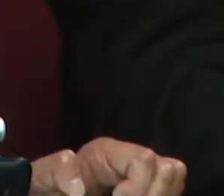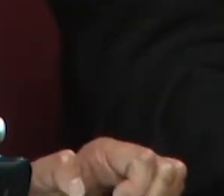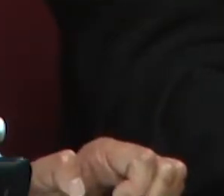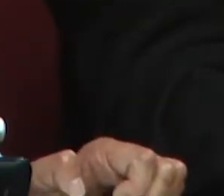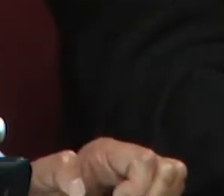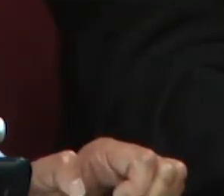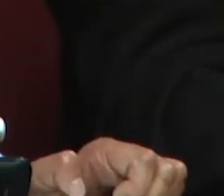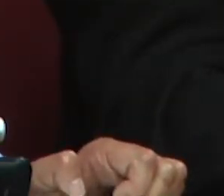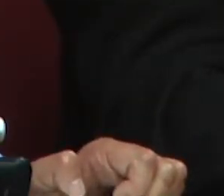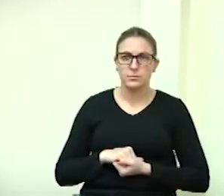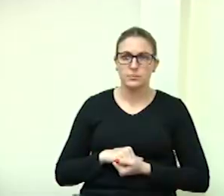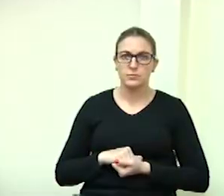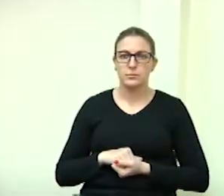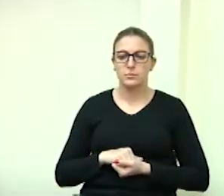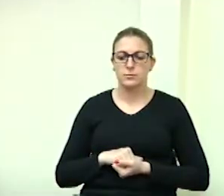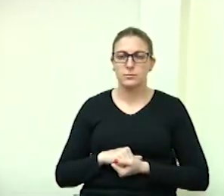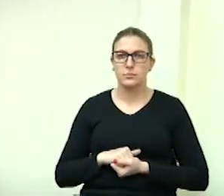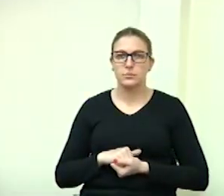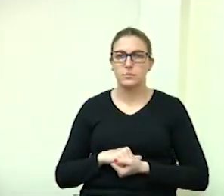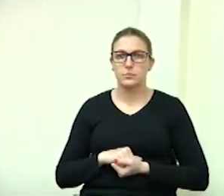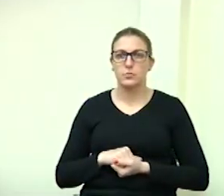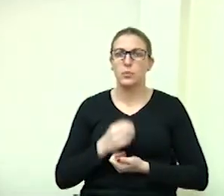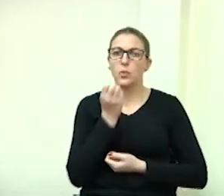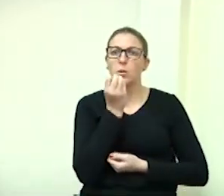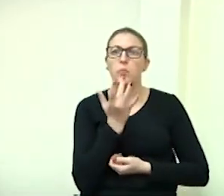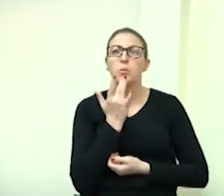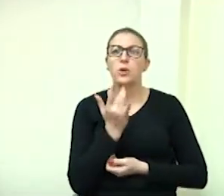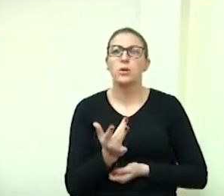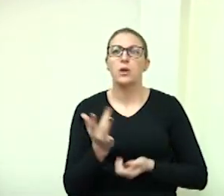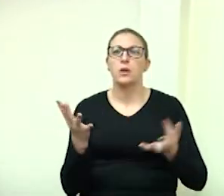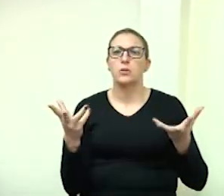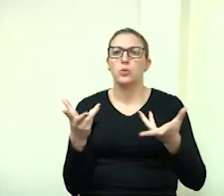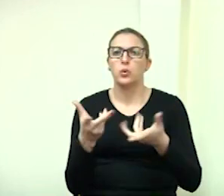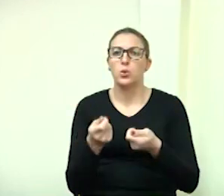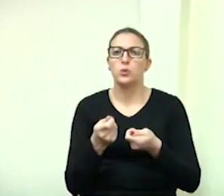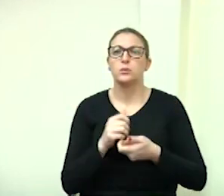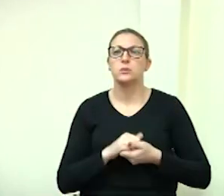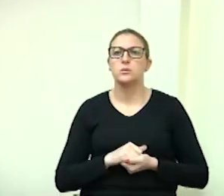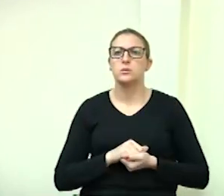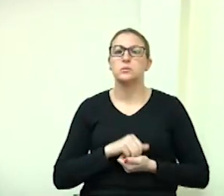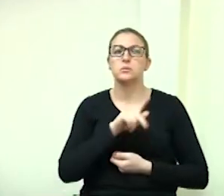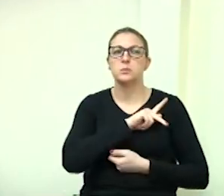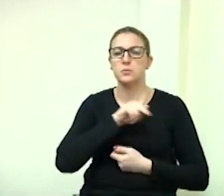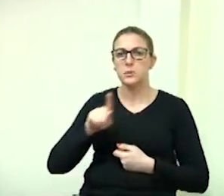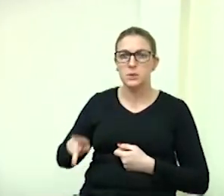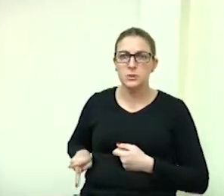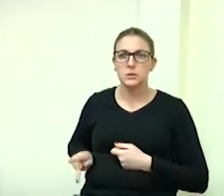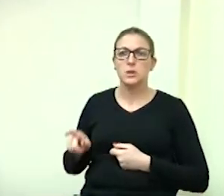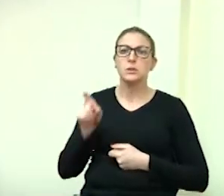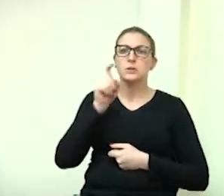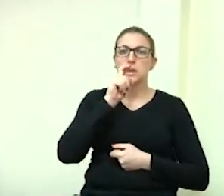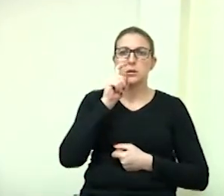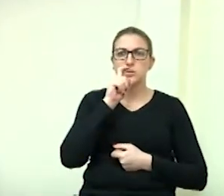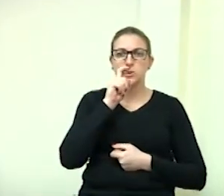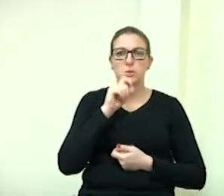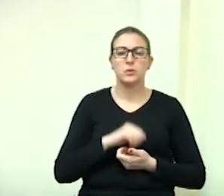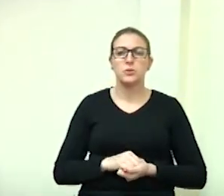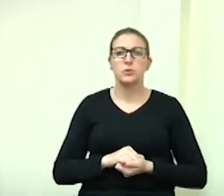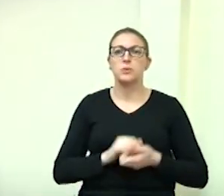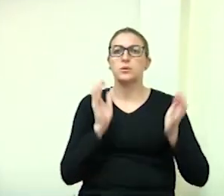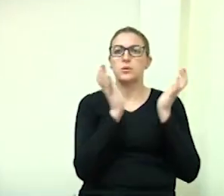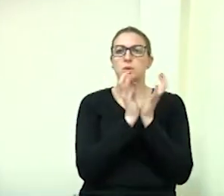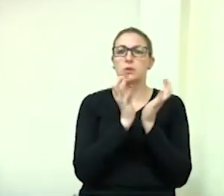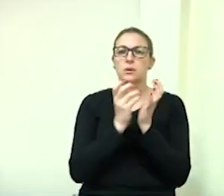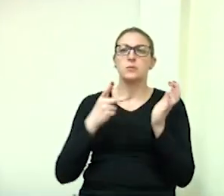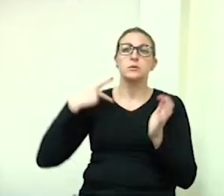Gilson boa tarde a todos é nobre presidente serginho demais vereadores